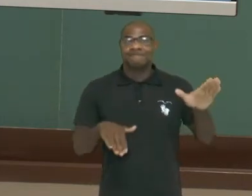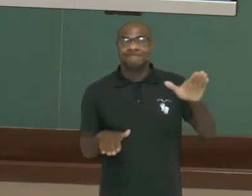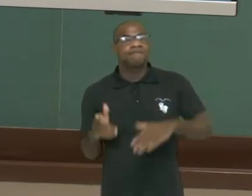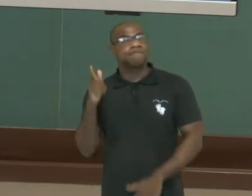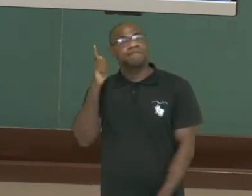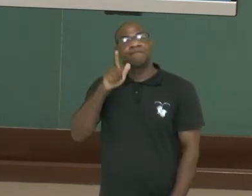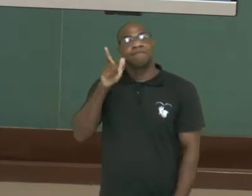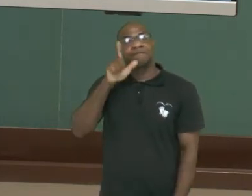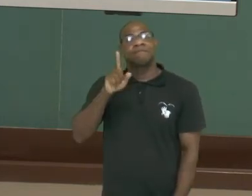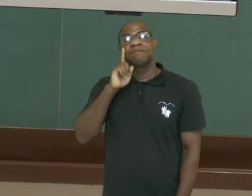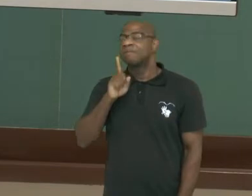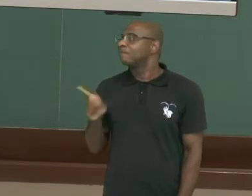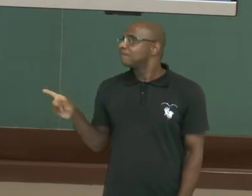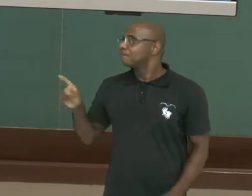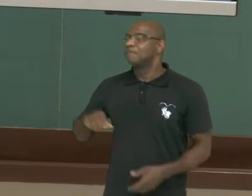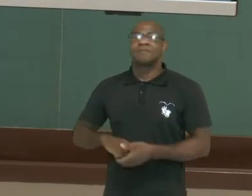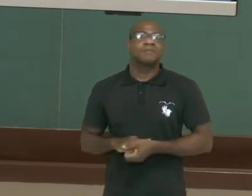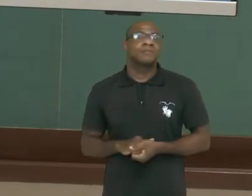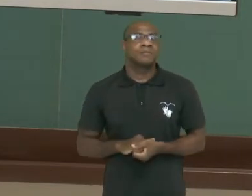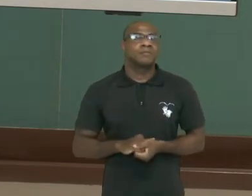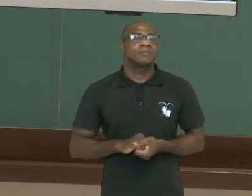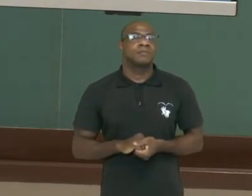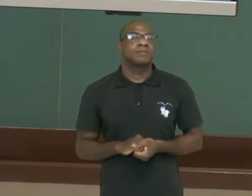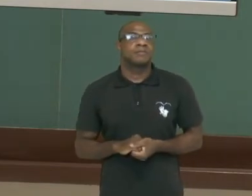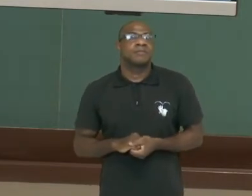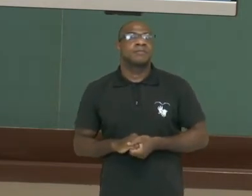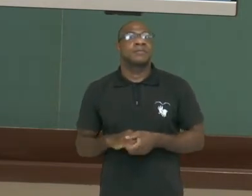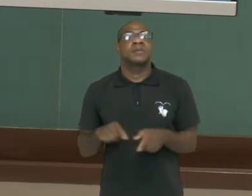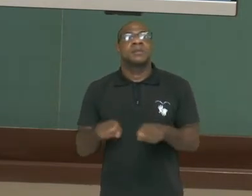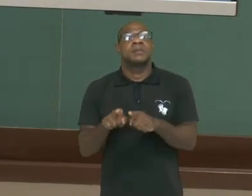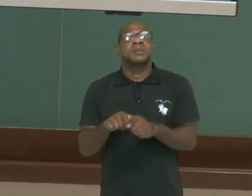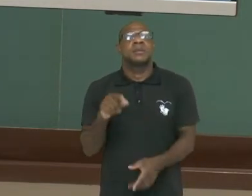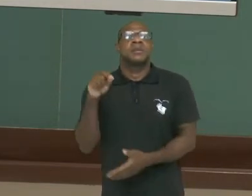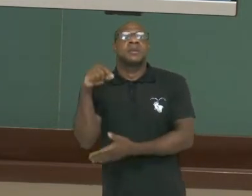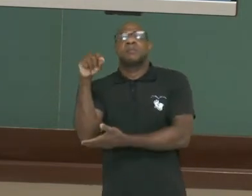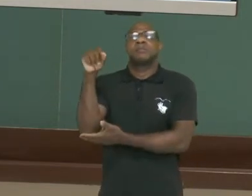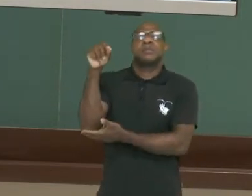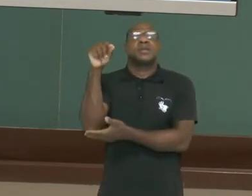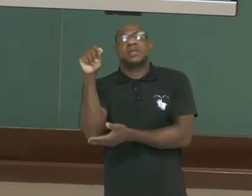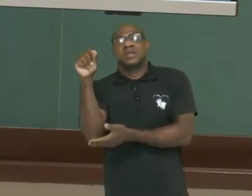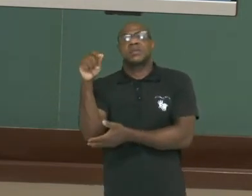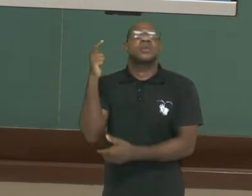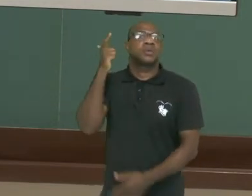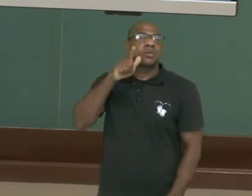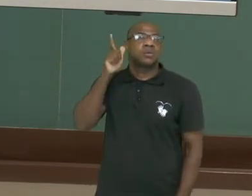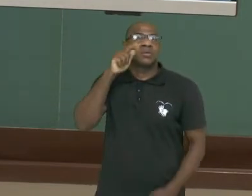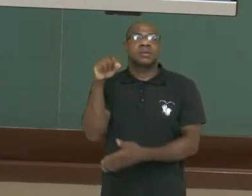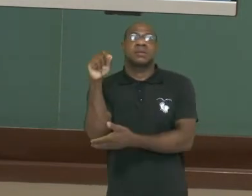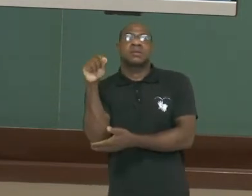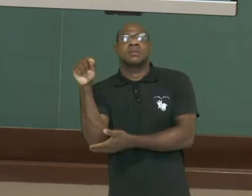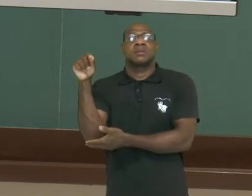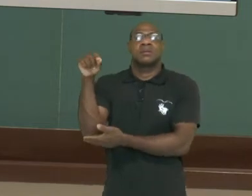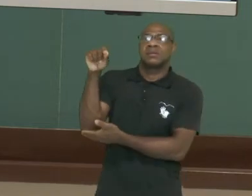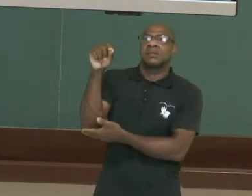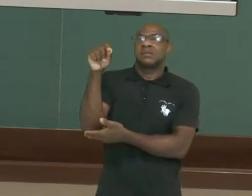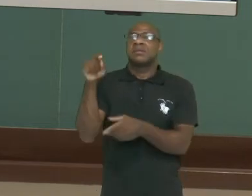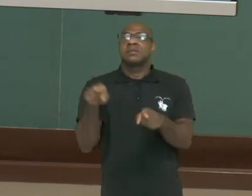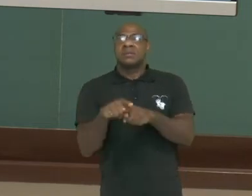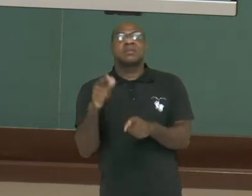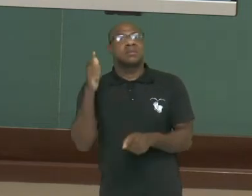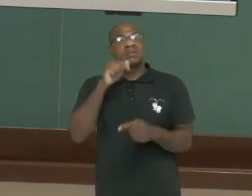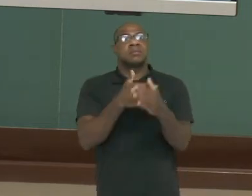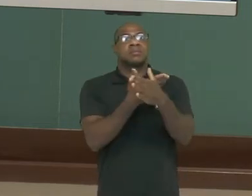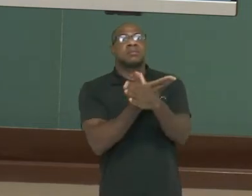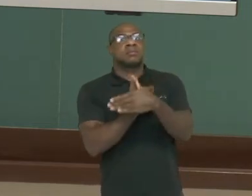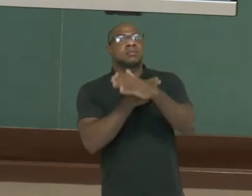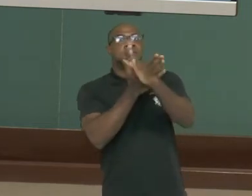aqui vendo os pinguins, então, que estão nesse grupo das aves carenadas, que tem essa habilidade de voar com a presença, então, da